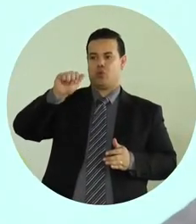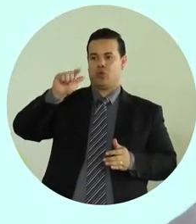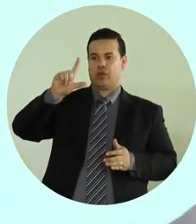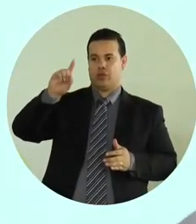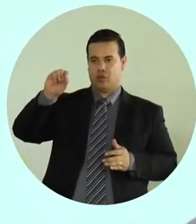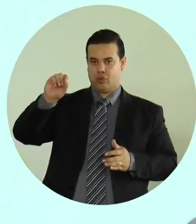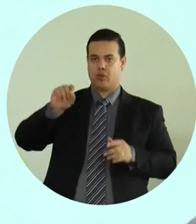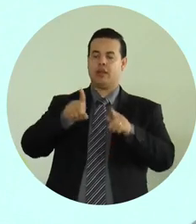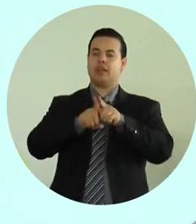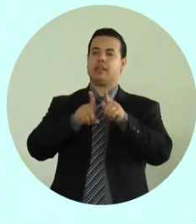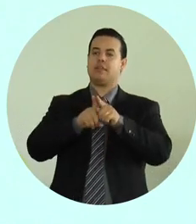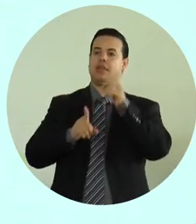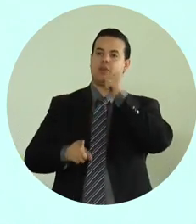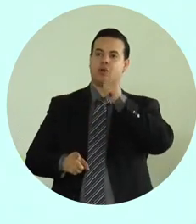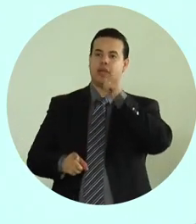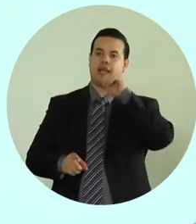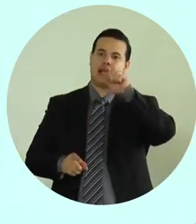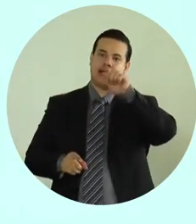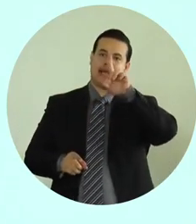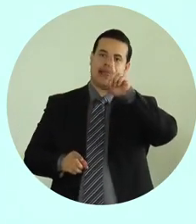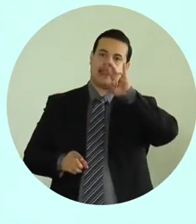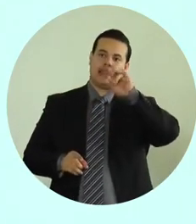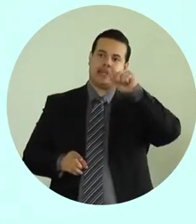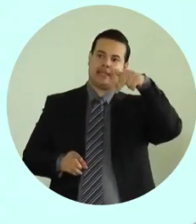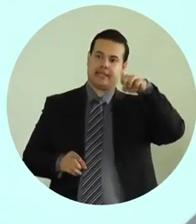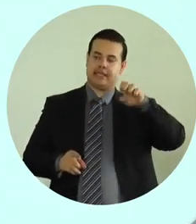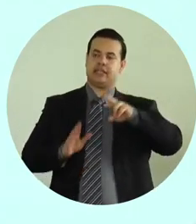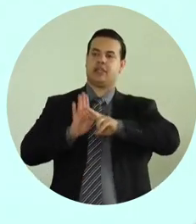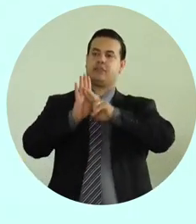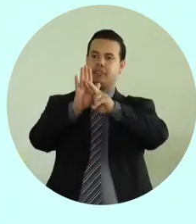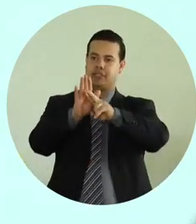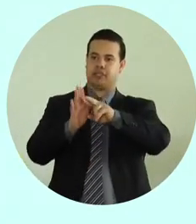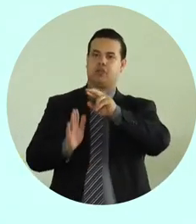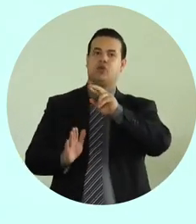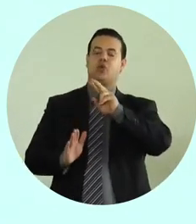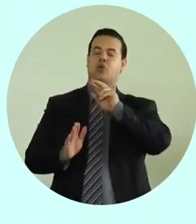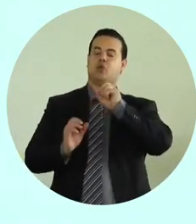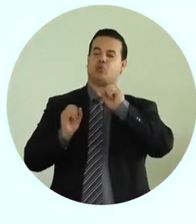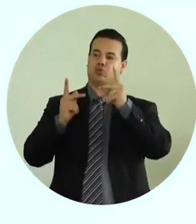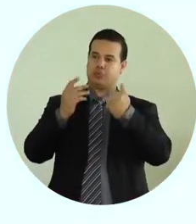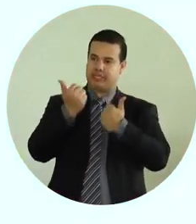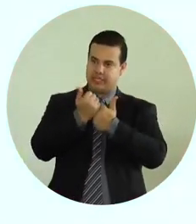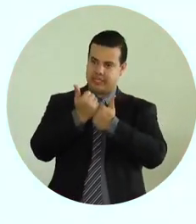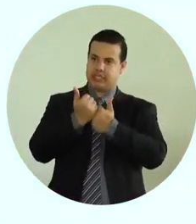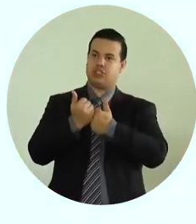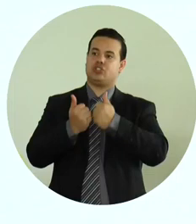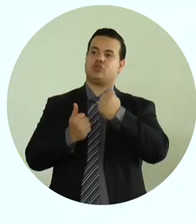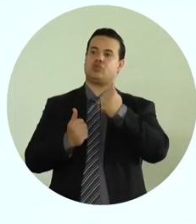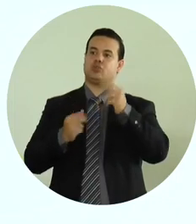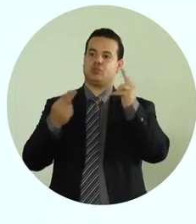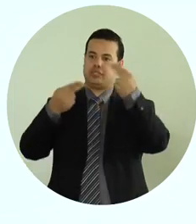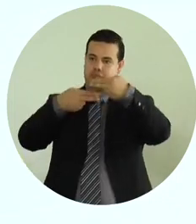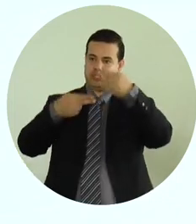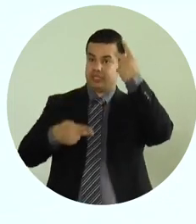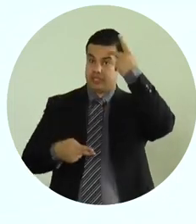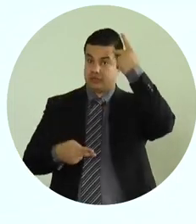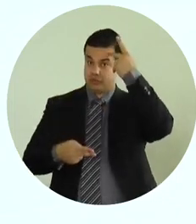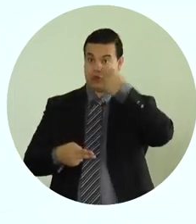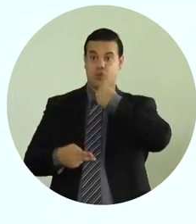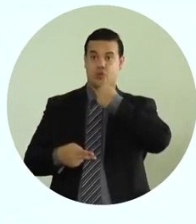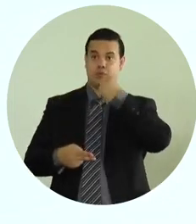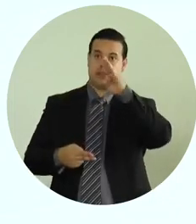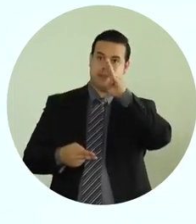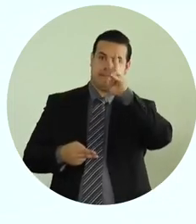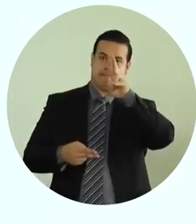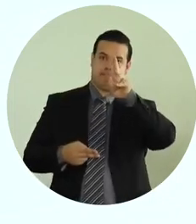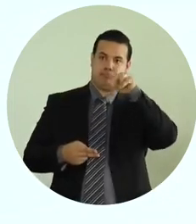de Barros, representando o superintendente do SEBRAE de São Paulo, o senhor Bruno Caetano. Agradecemos também a